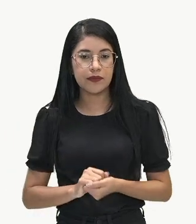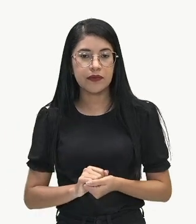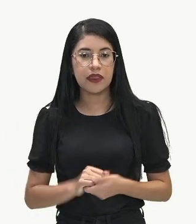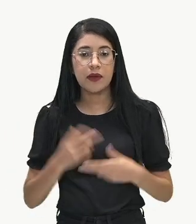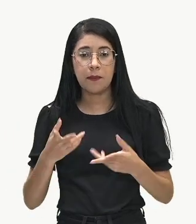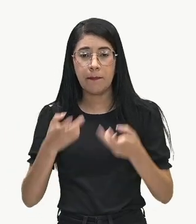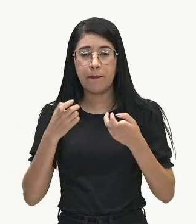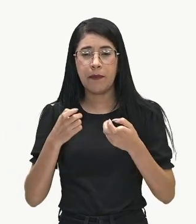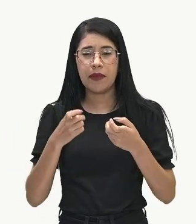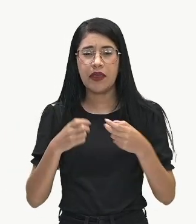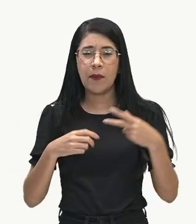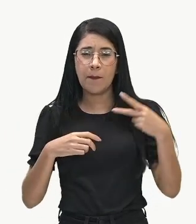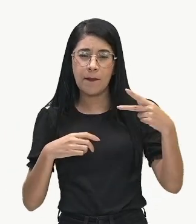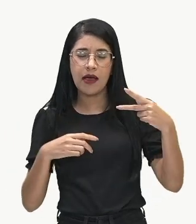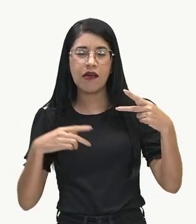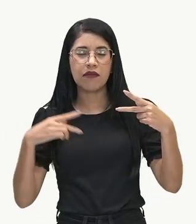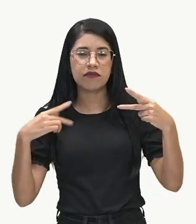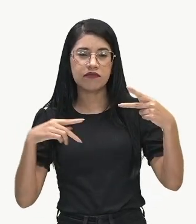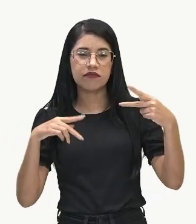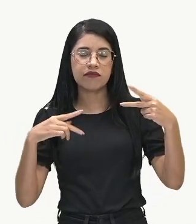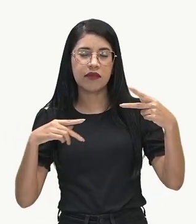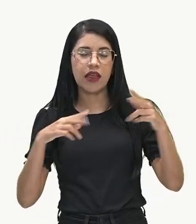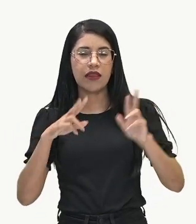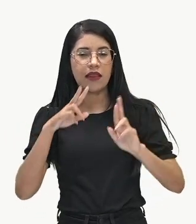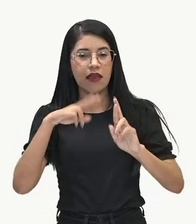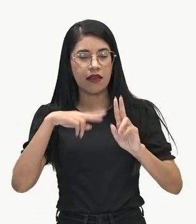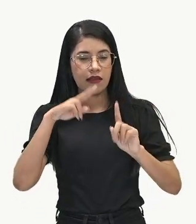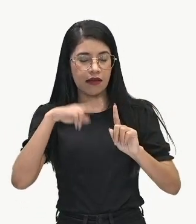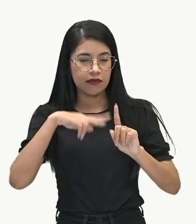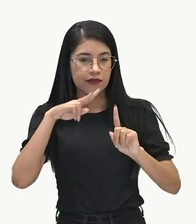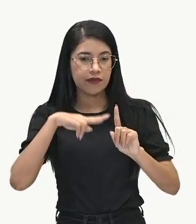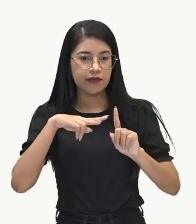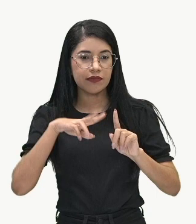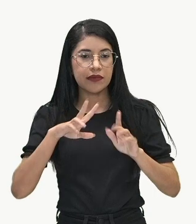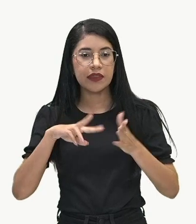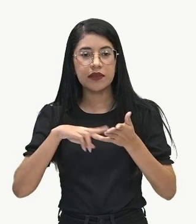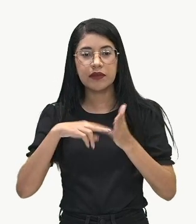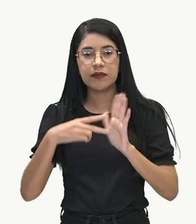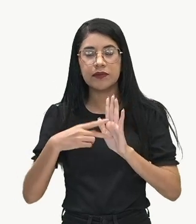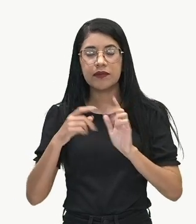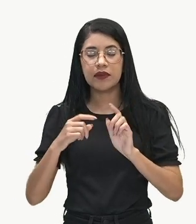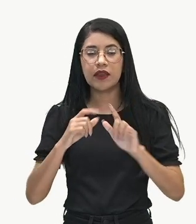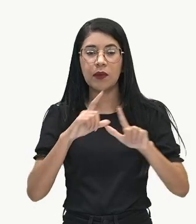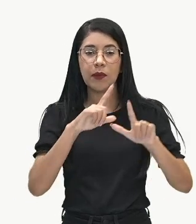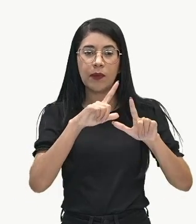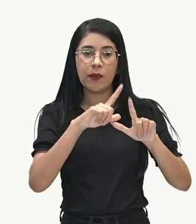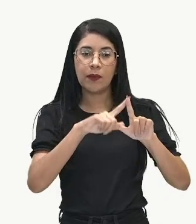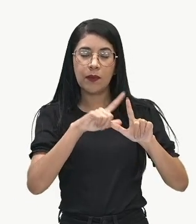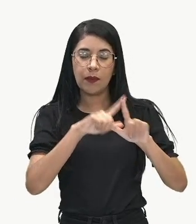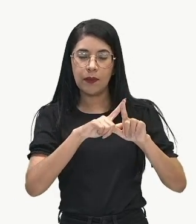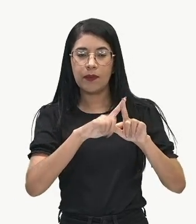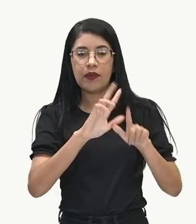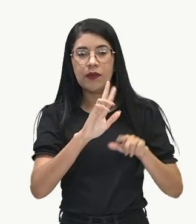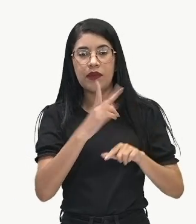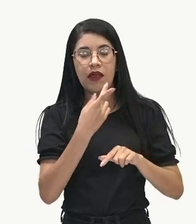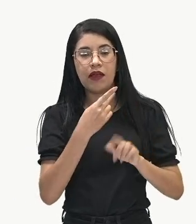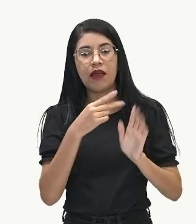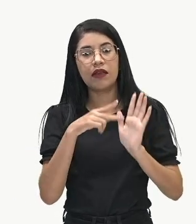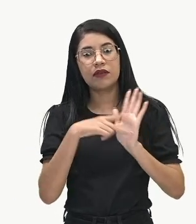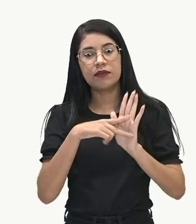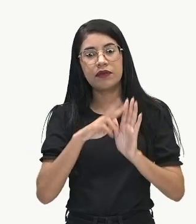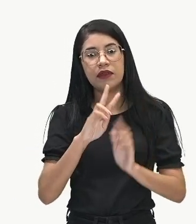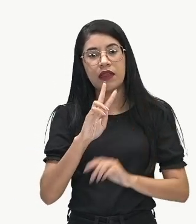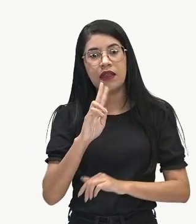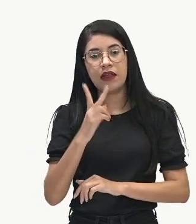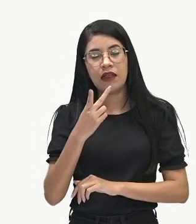produto em entalpia. Então, sendo assim, daquela fórmula ΔH é igual à